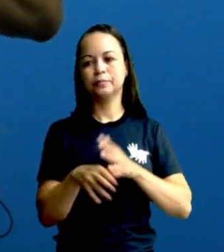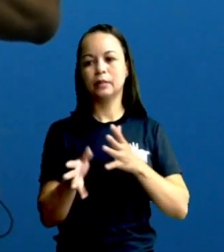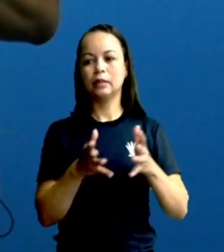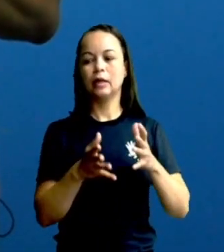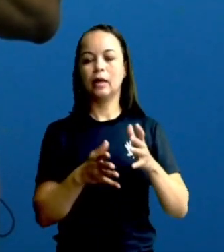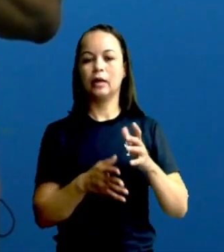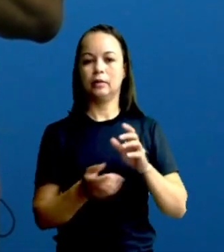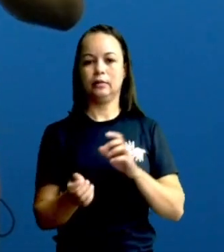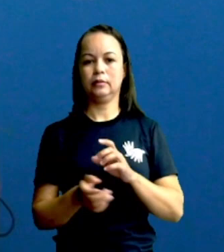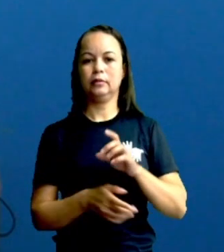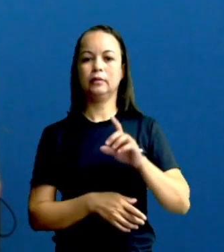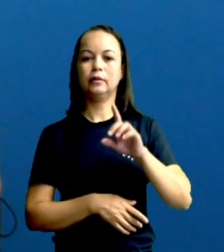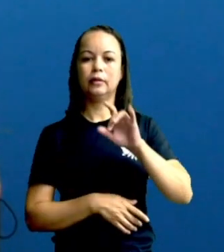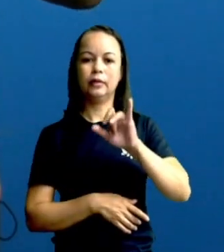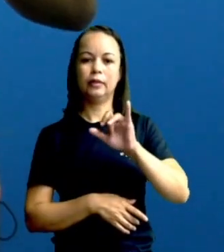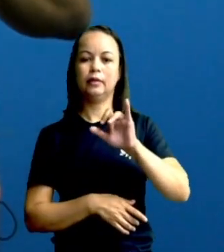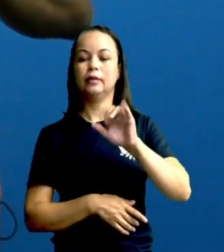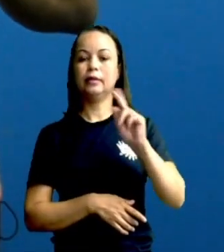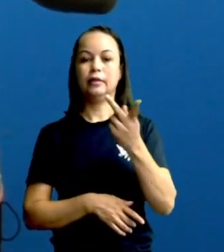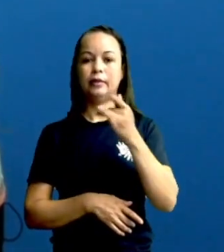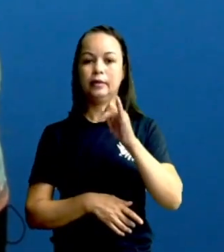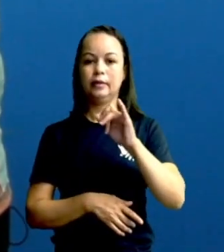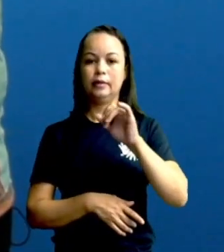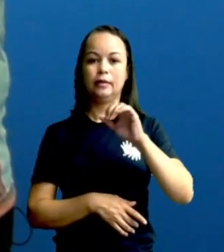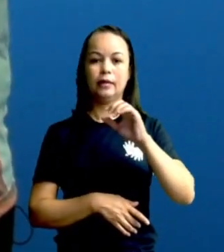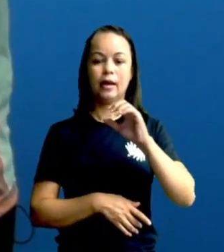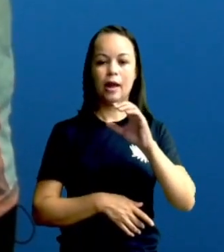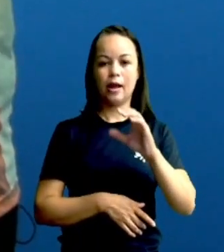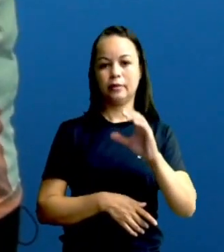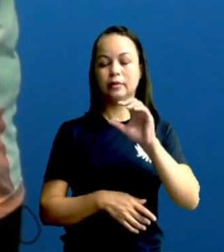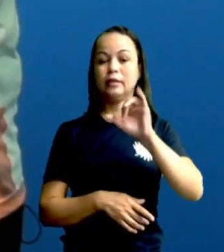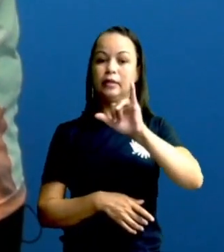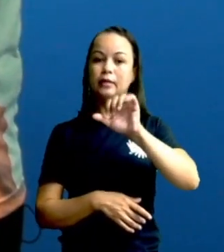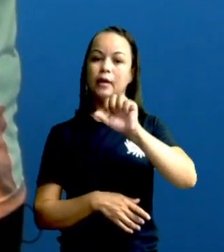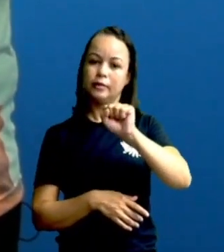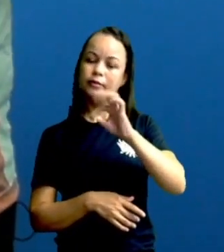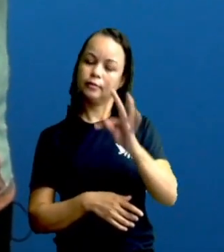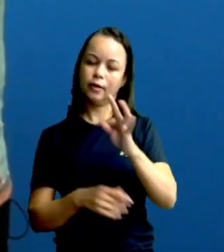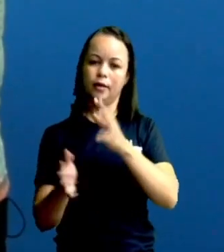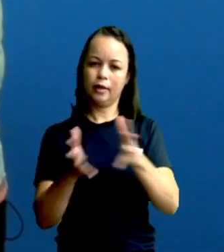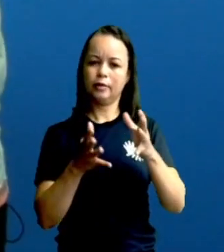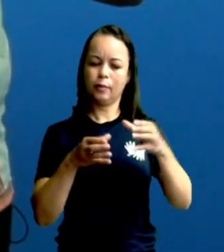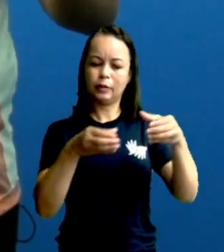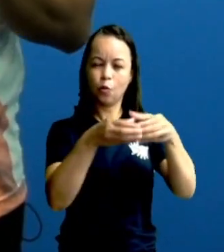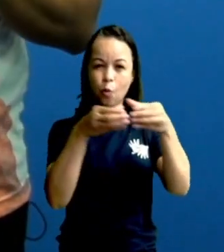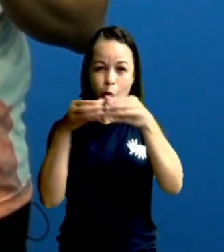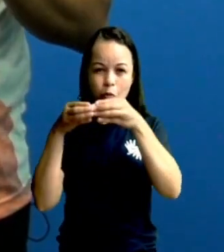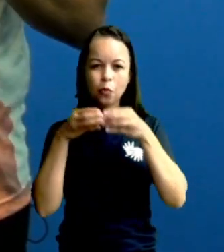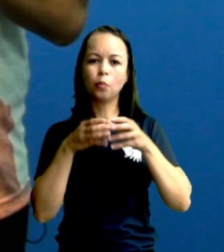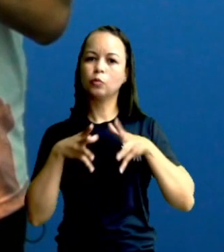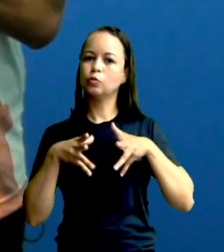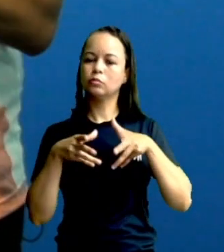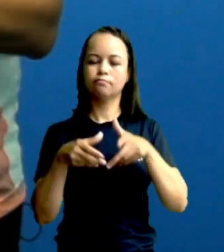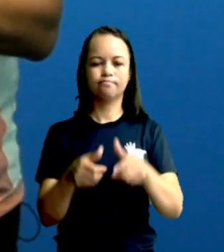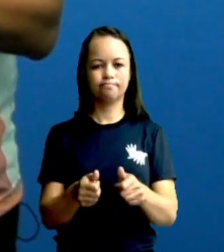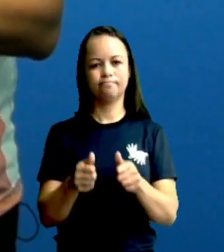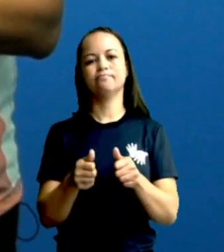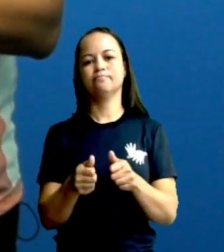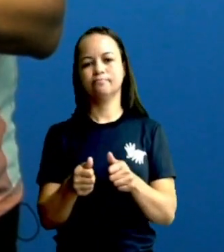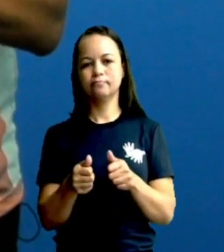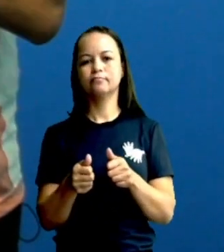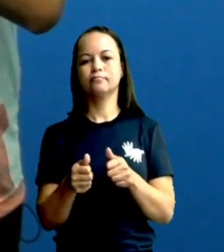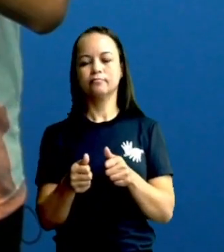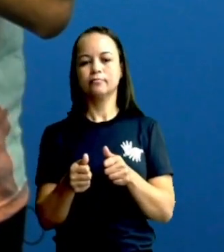interessante que você faça esses exames. Mas quando eu digo isso, não é só para esse grupo, É para todos os grupos. Porque é sempre bom